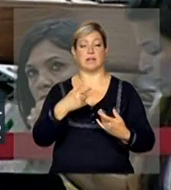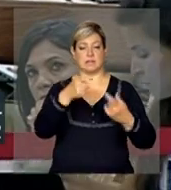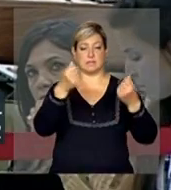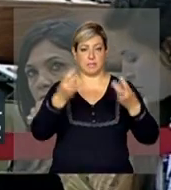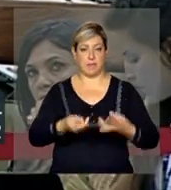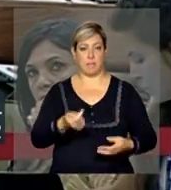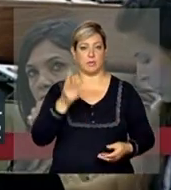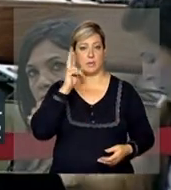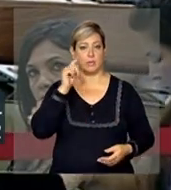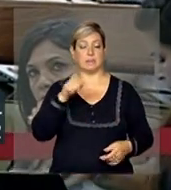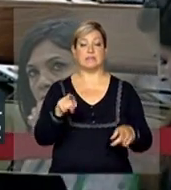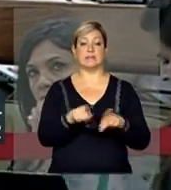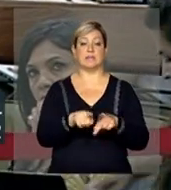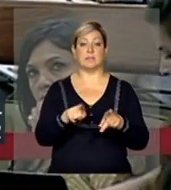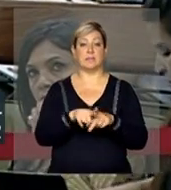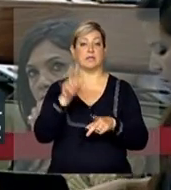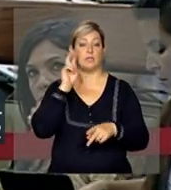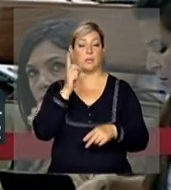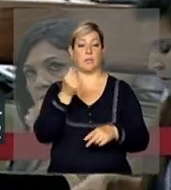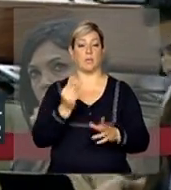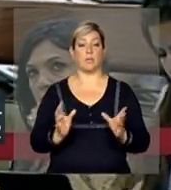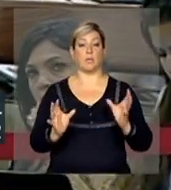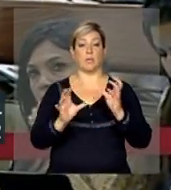isso. Também sobre o orçamento,